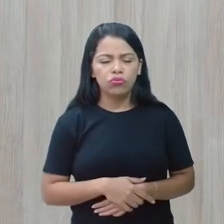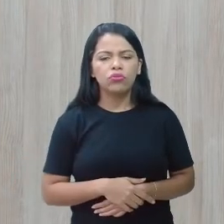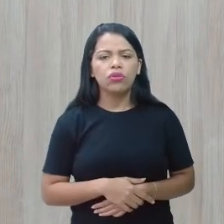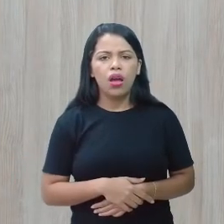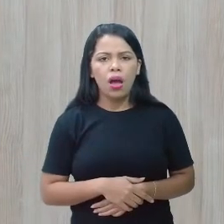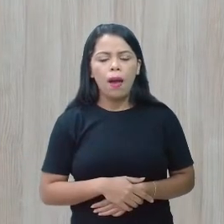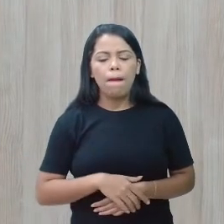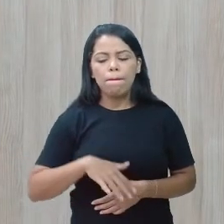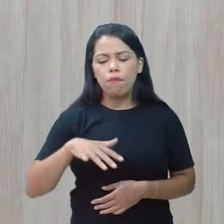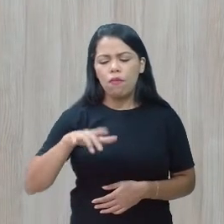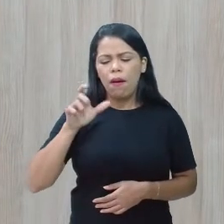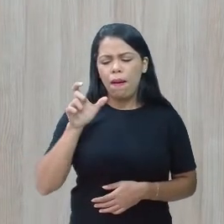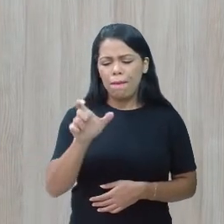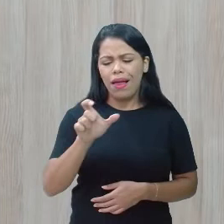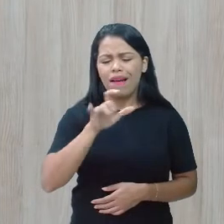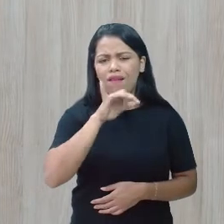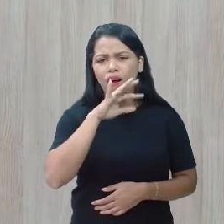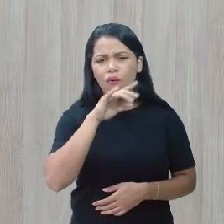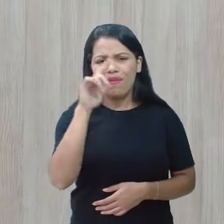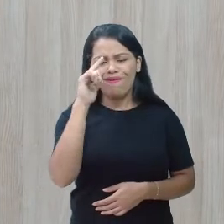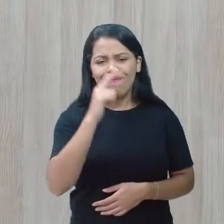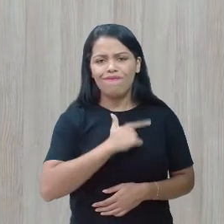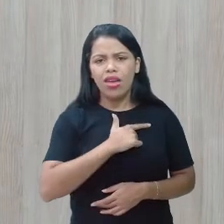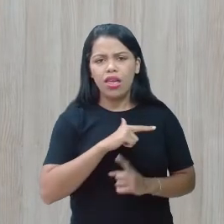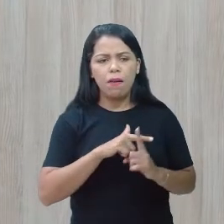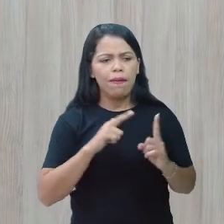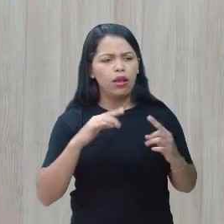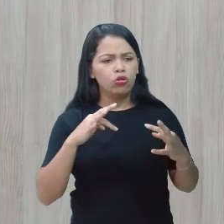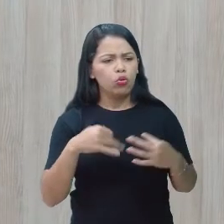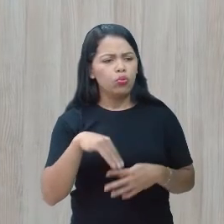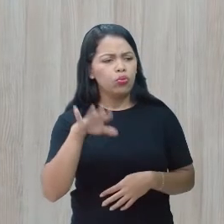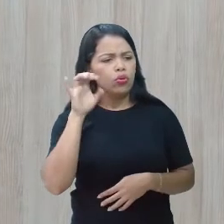aí? Será que em todos causa o mesmo